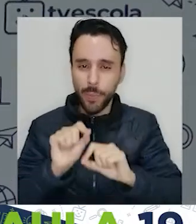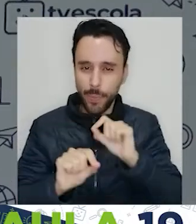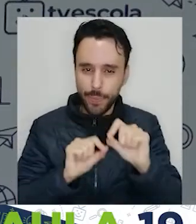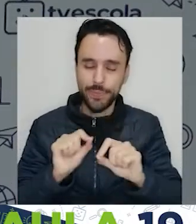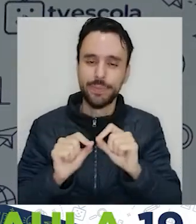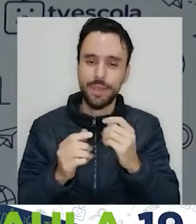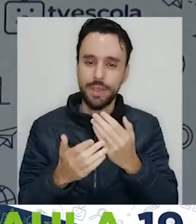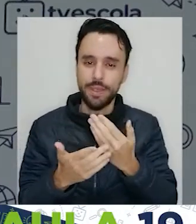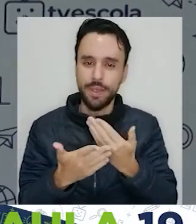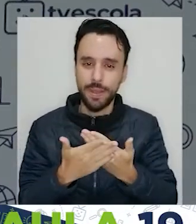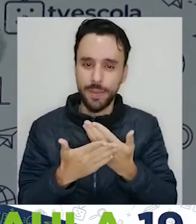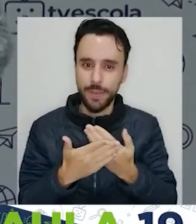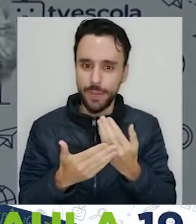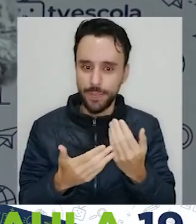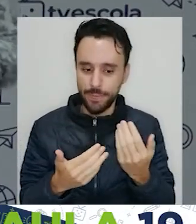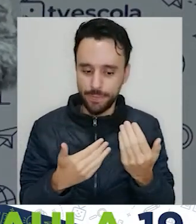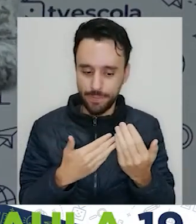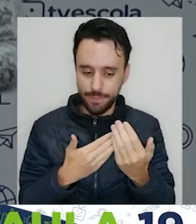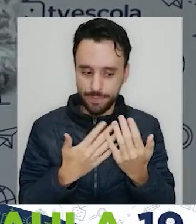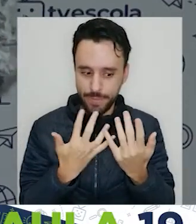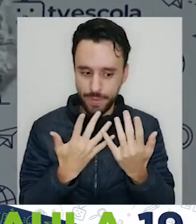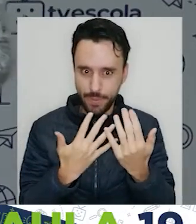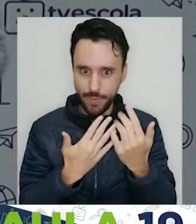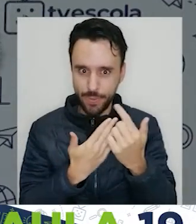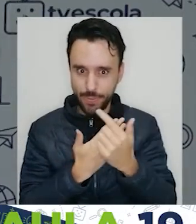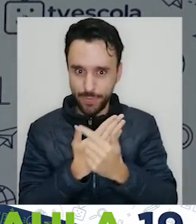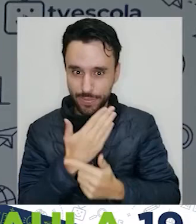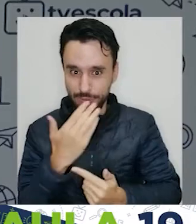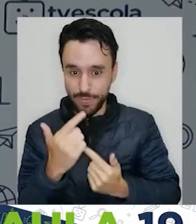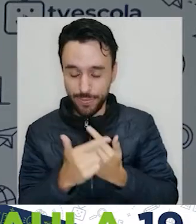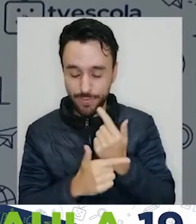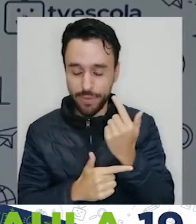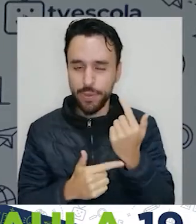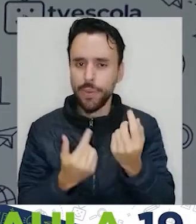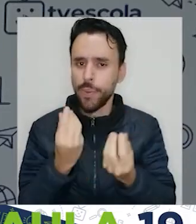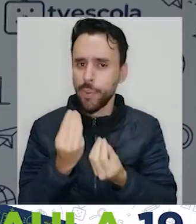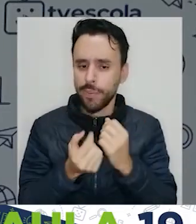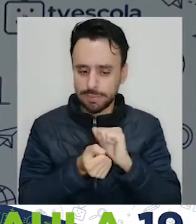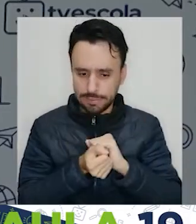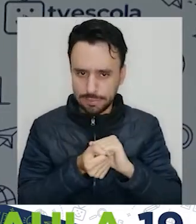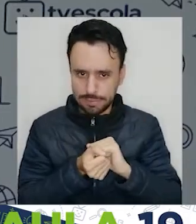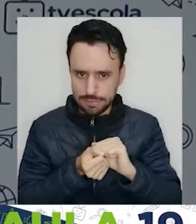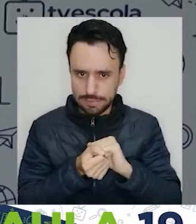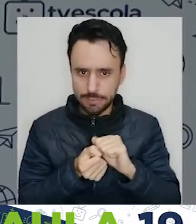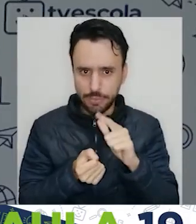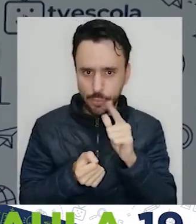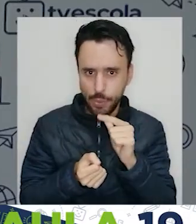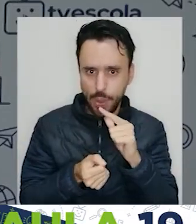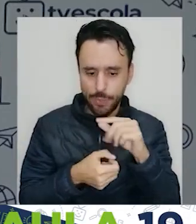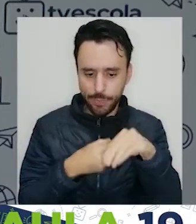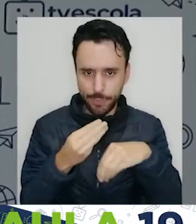mãos. Com água e sabão, lavar todas as partes das mãos.